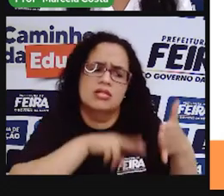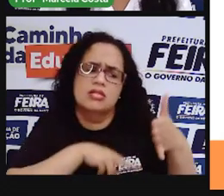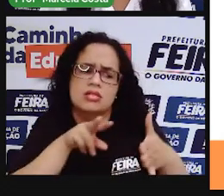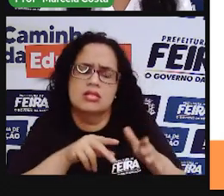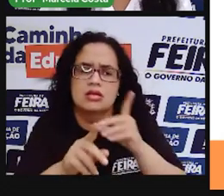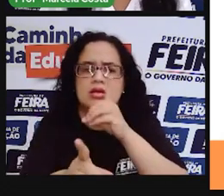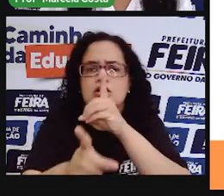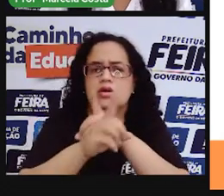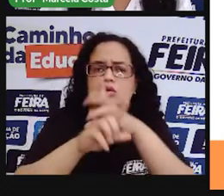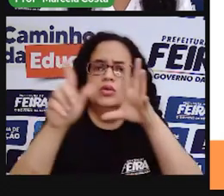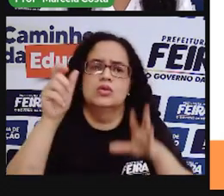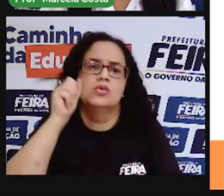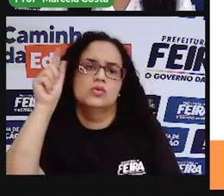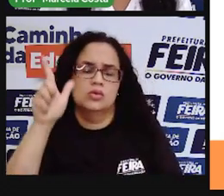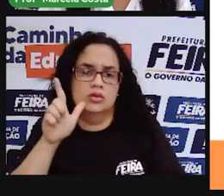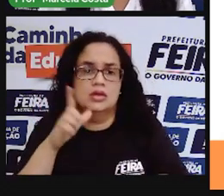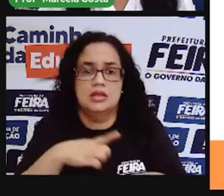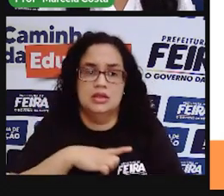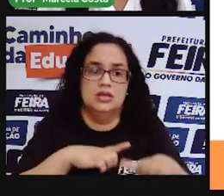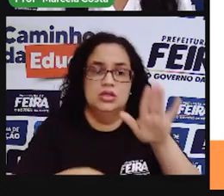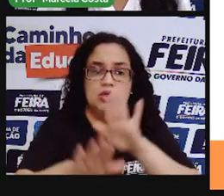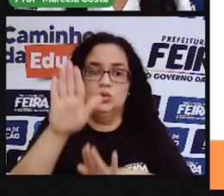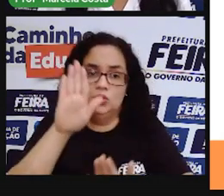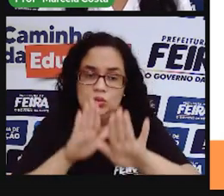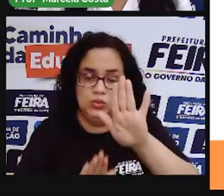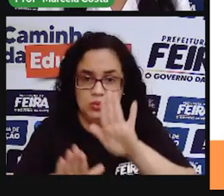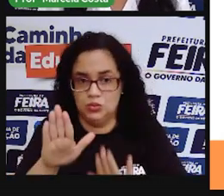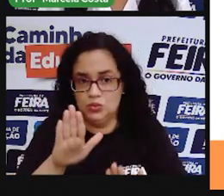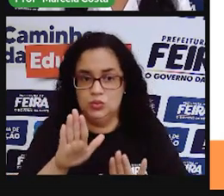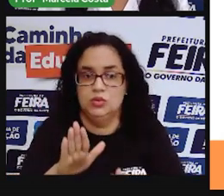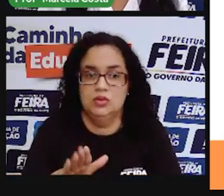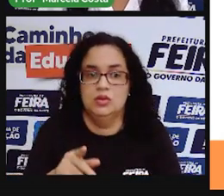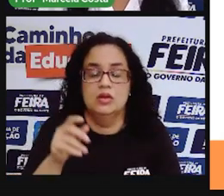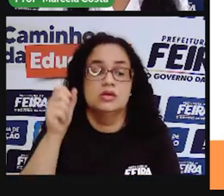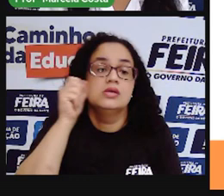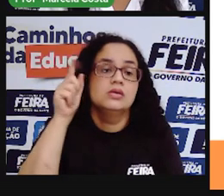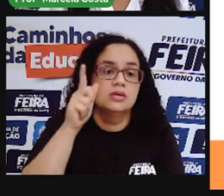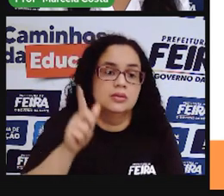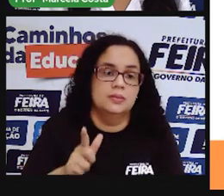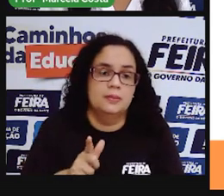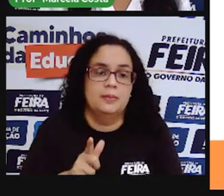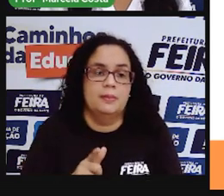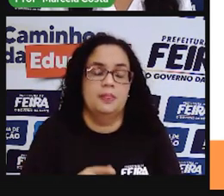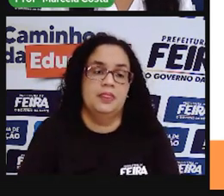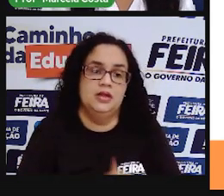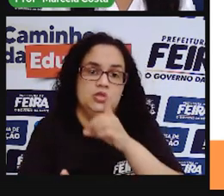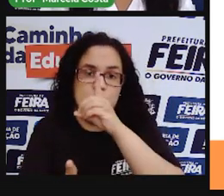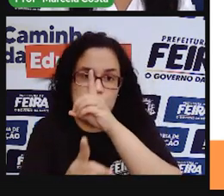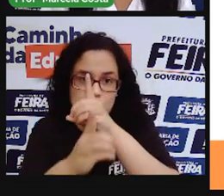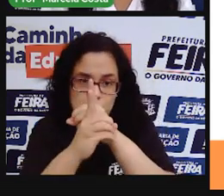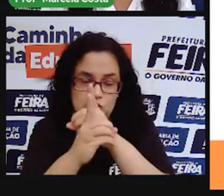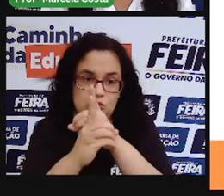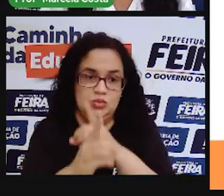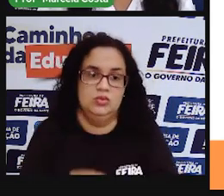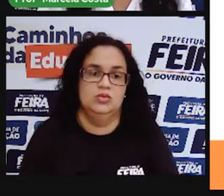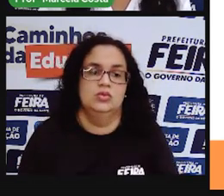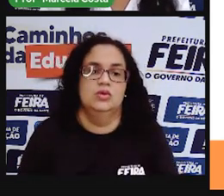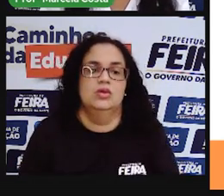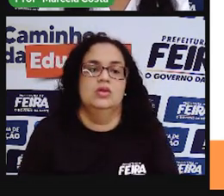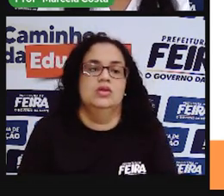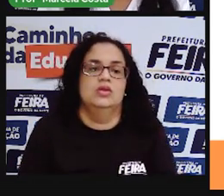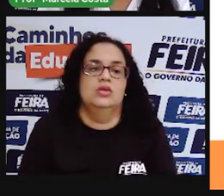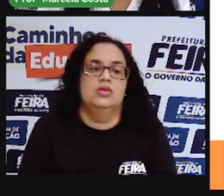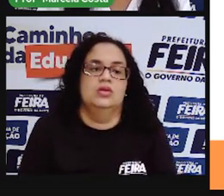que tomar todo cuidado. Esse símbolo de alerta, você encontra ele também